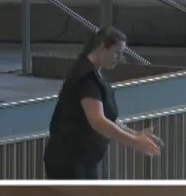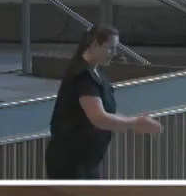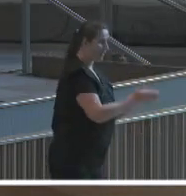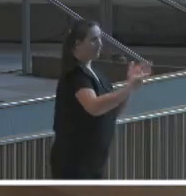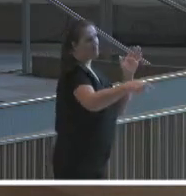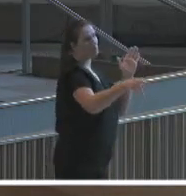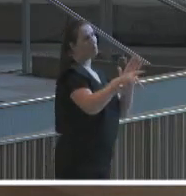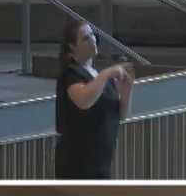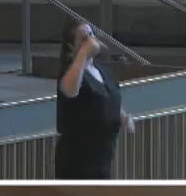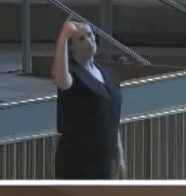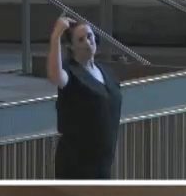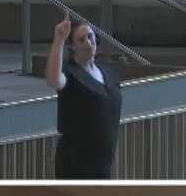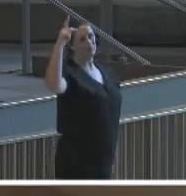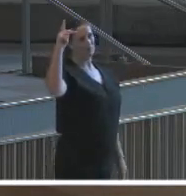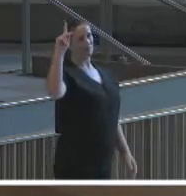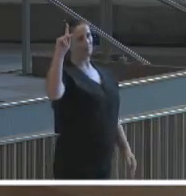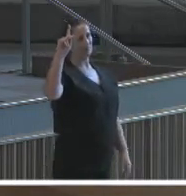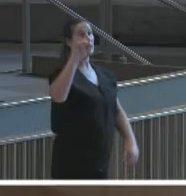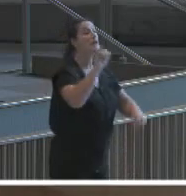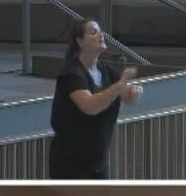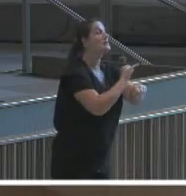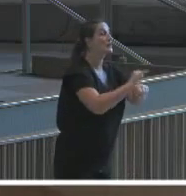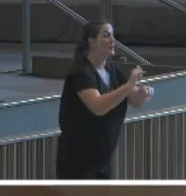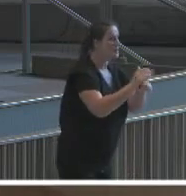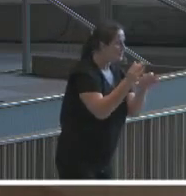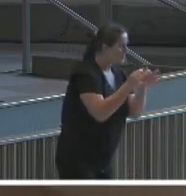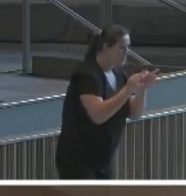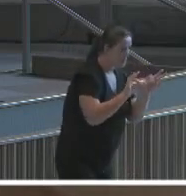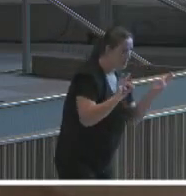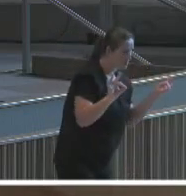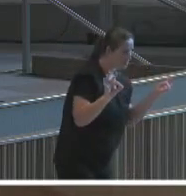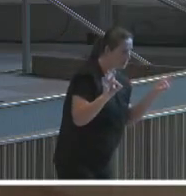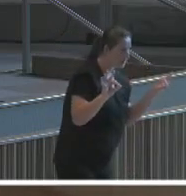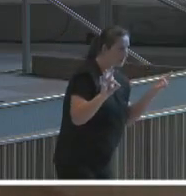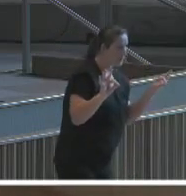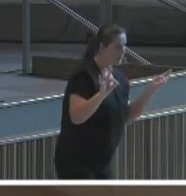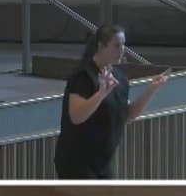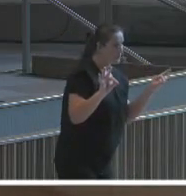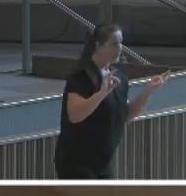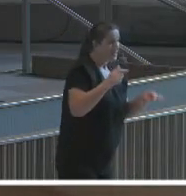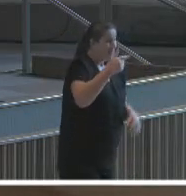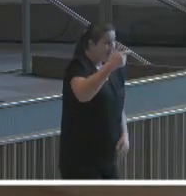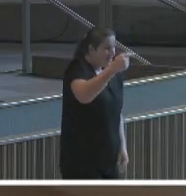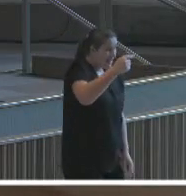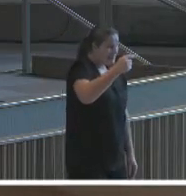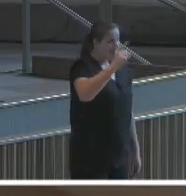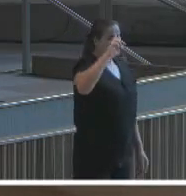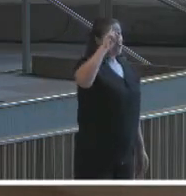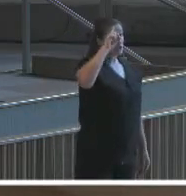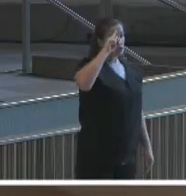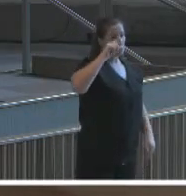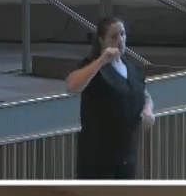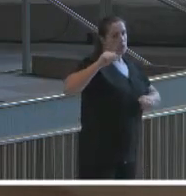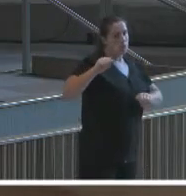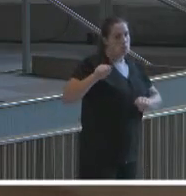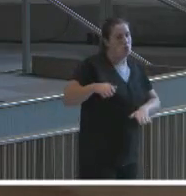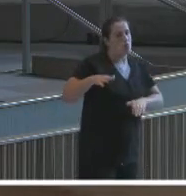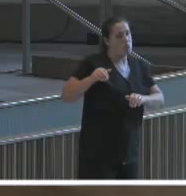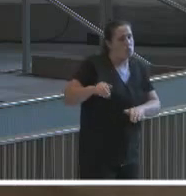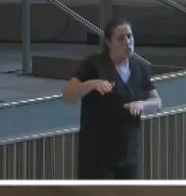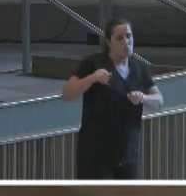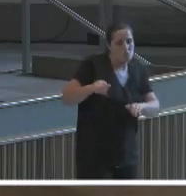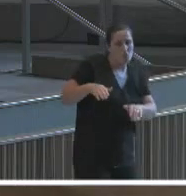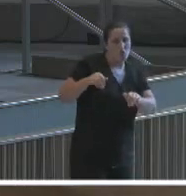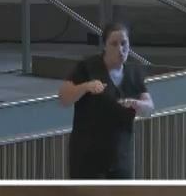iria acontecer. A estratégia era simples: eles deveriam durante 7 dias marchar ao redor